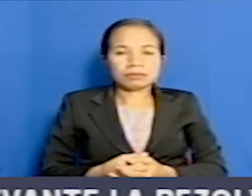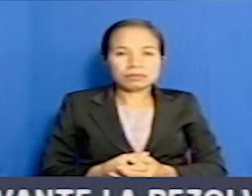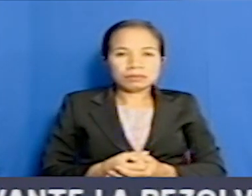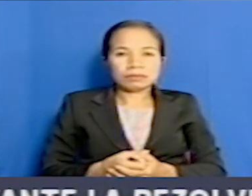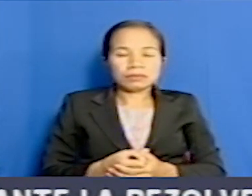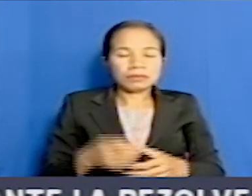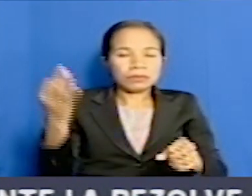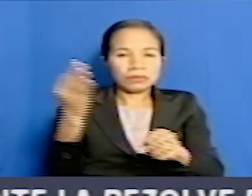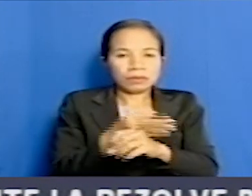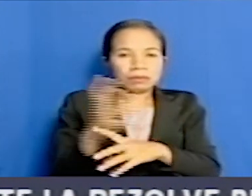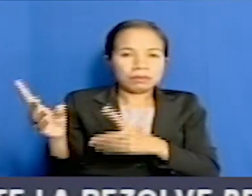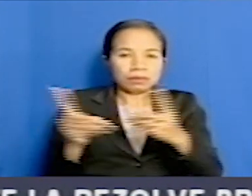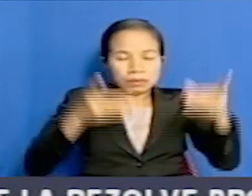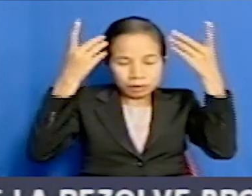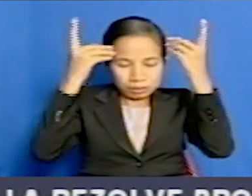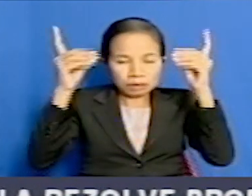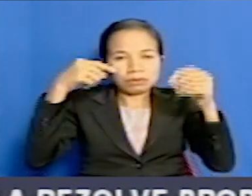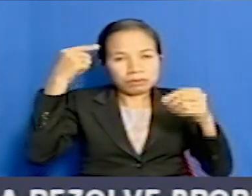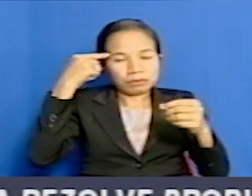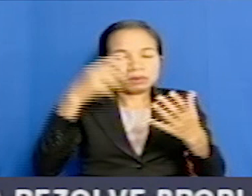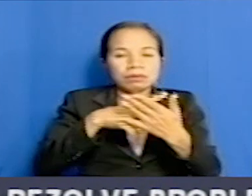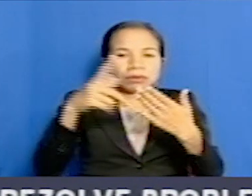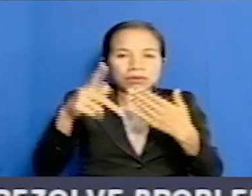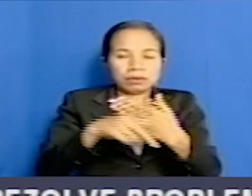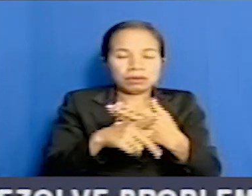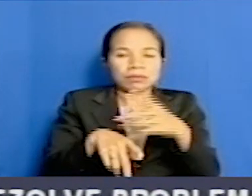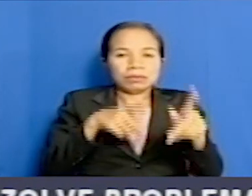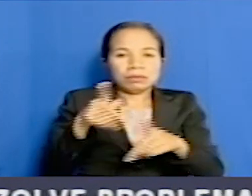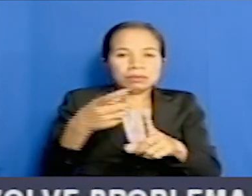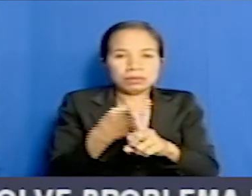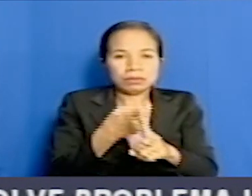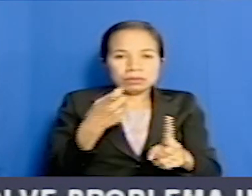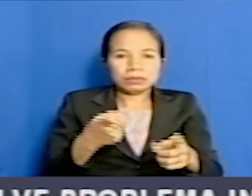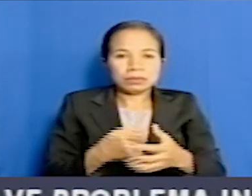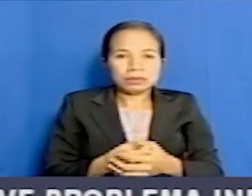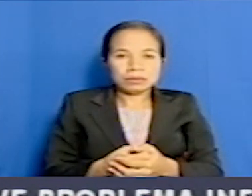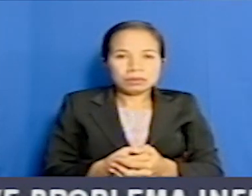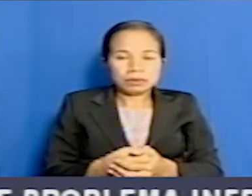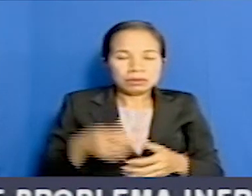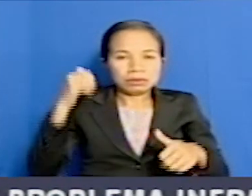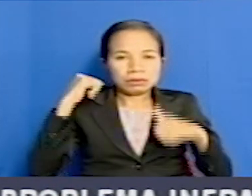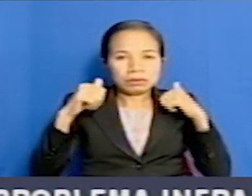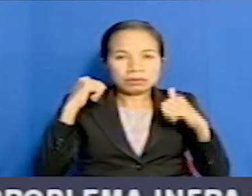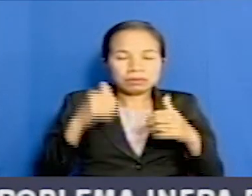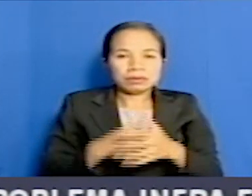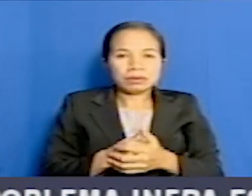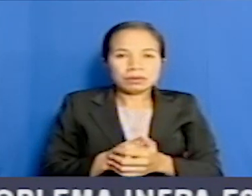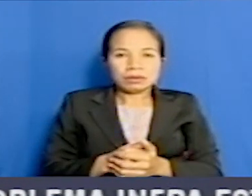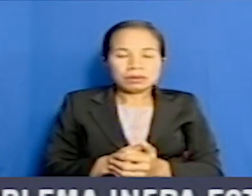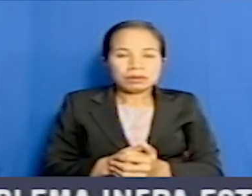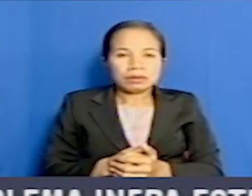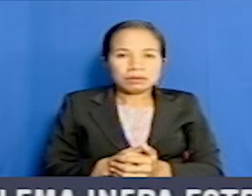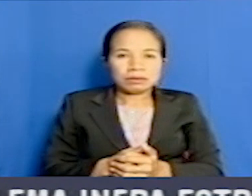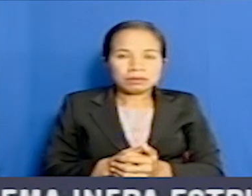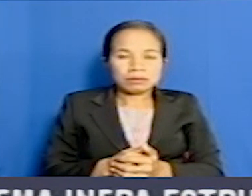implementa a visão do Governo de colocar o cidadão no centro da atividade governativa, criando